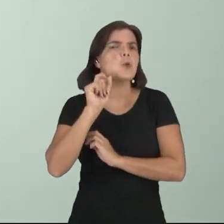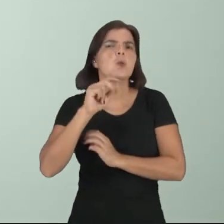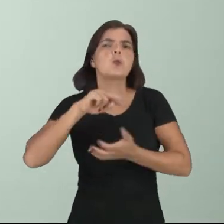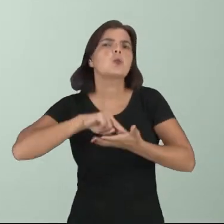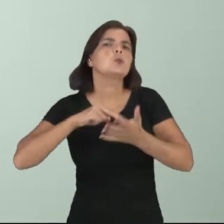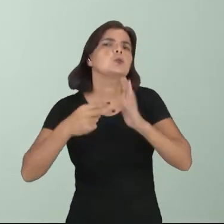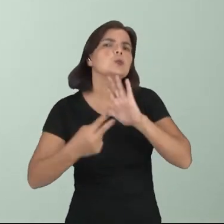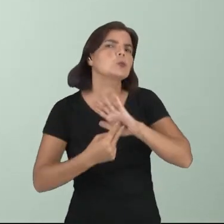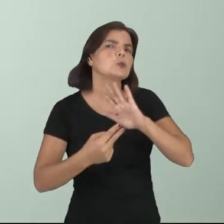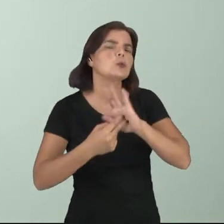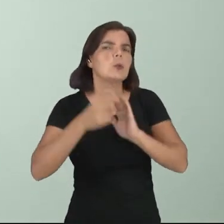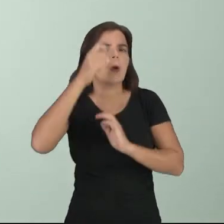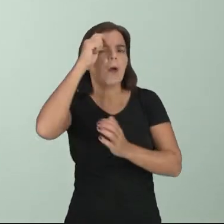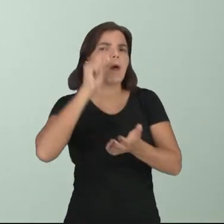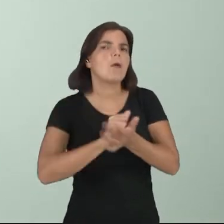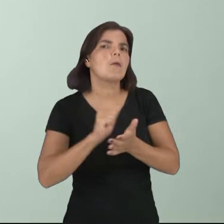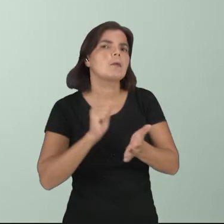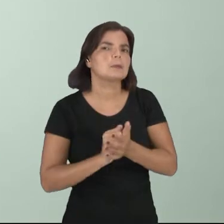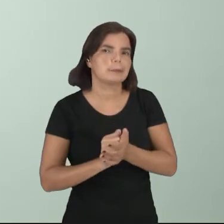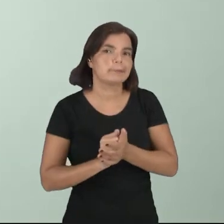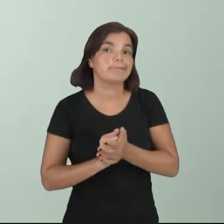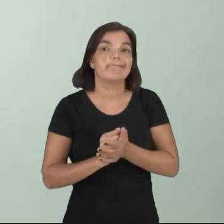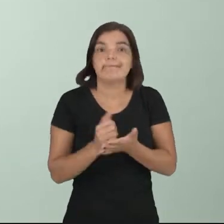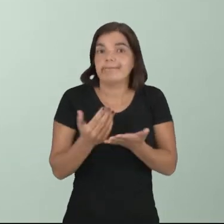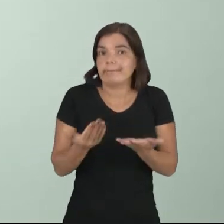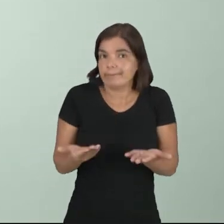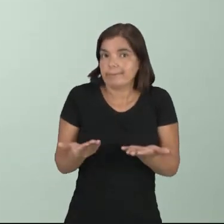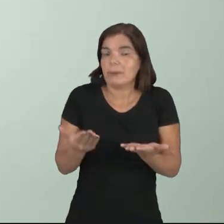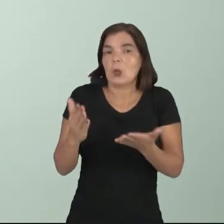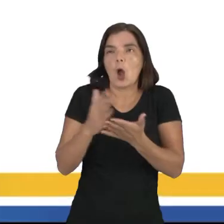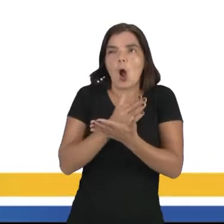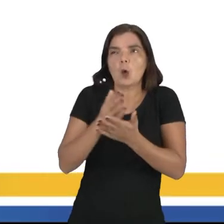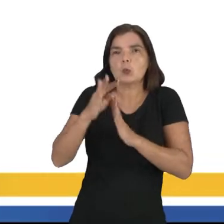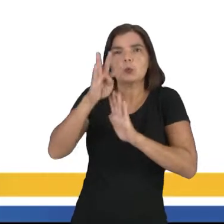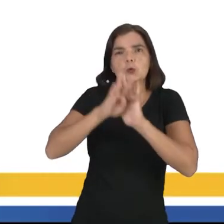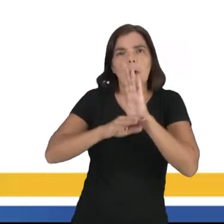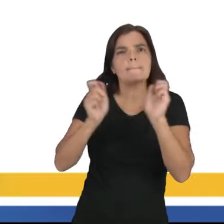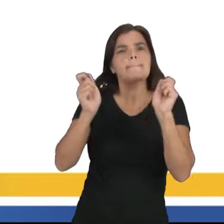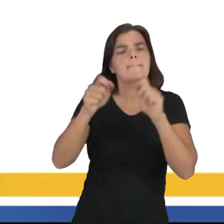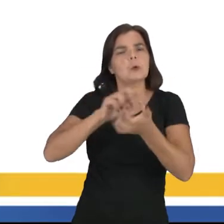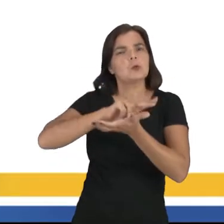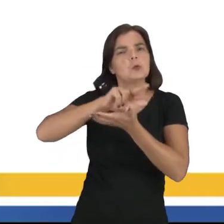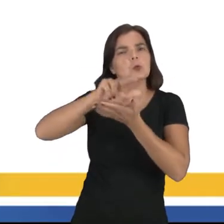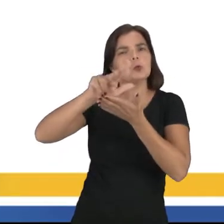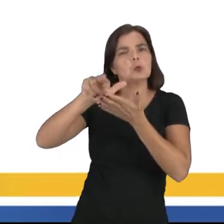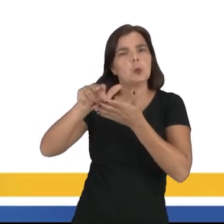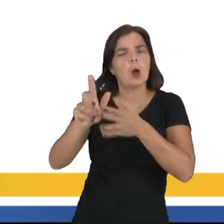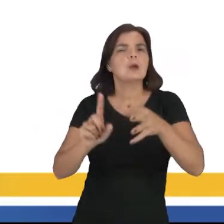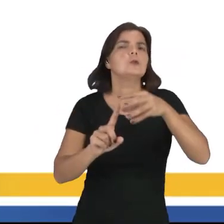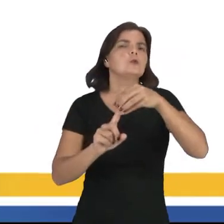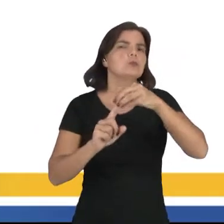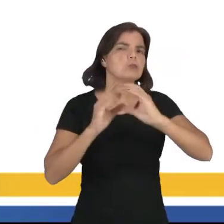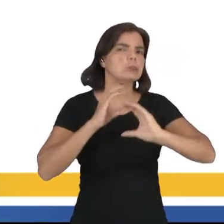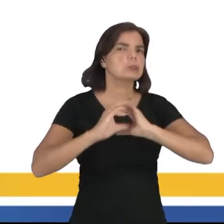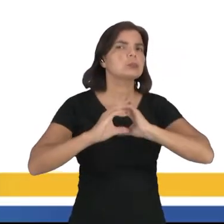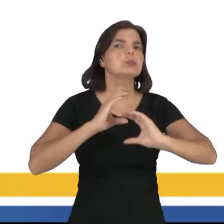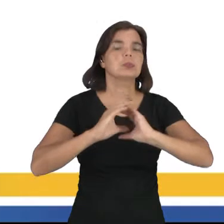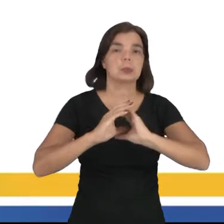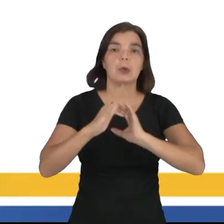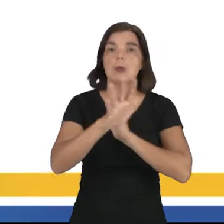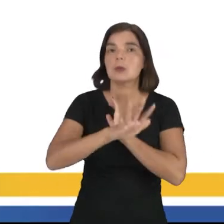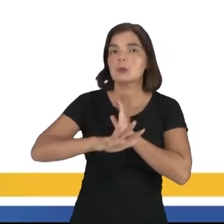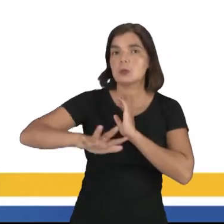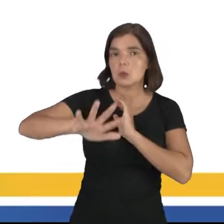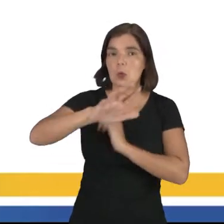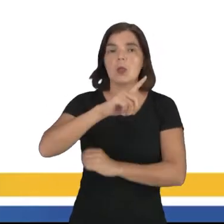autor quis ao escrevê-lo. Embora alguns textos possam ter várias intenções comunicativas,